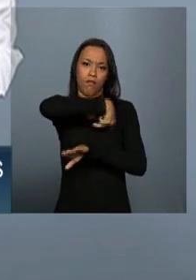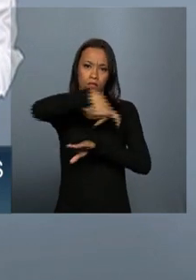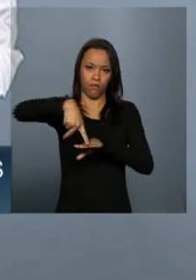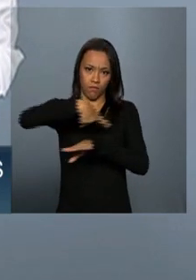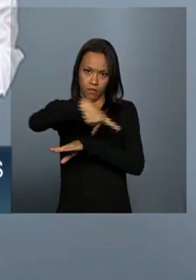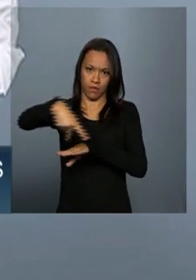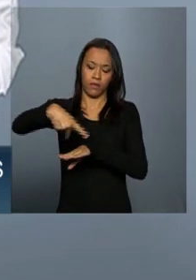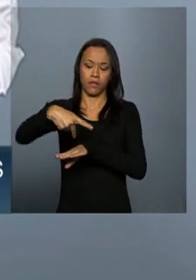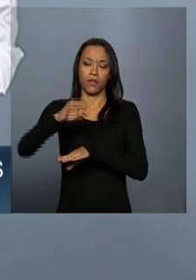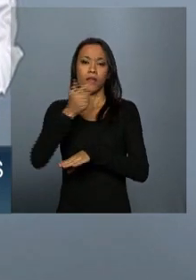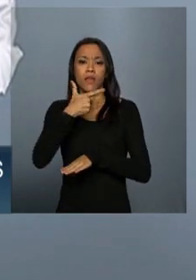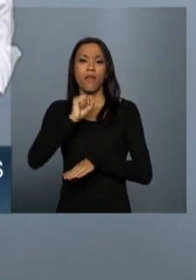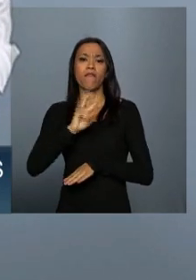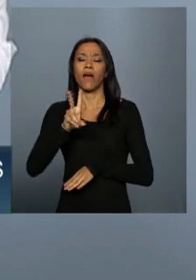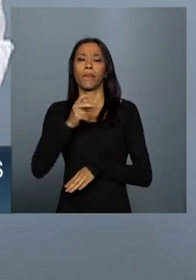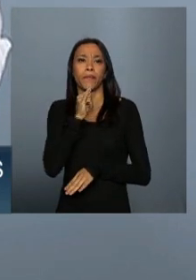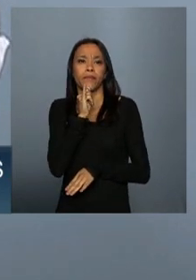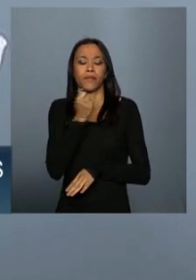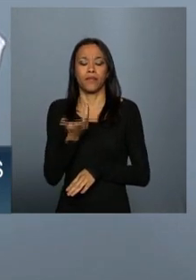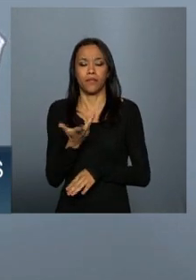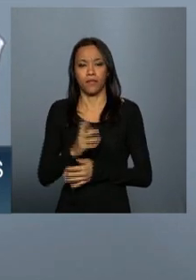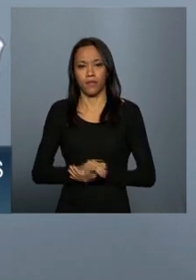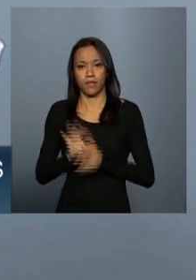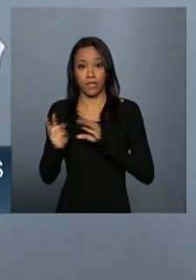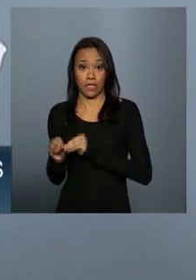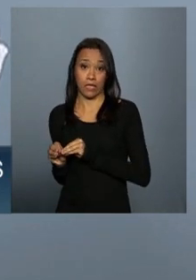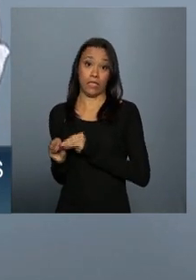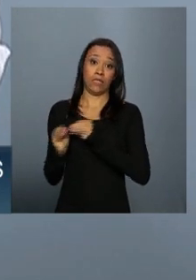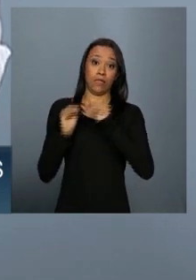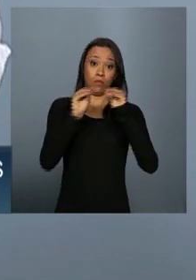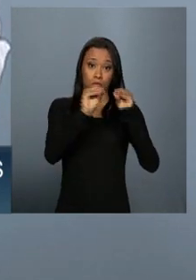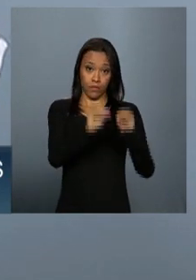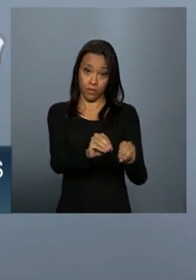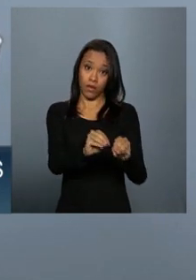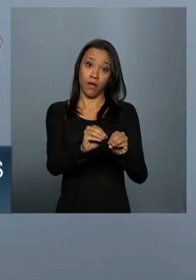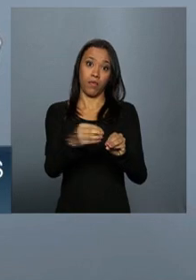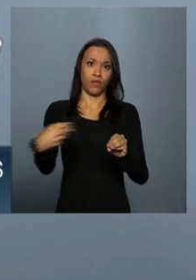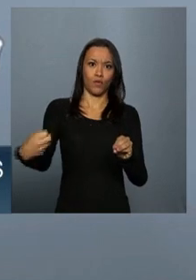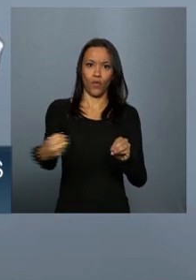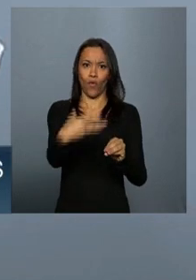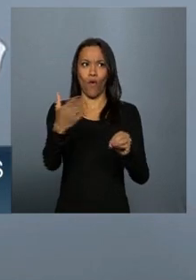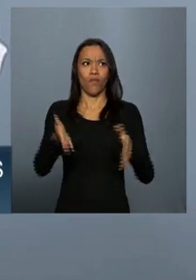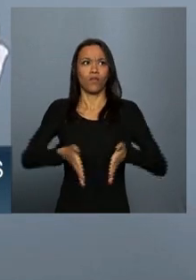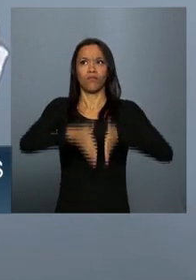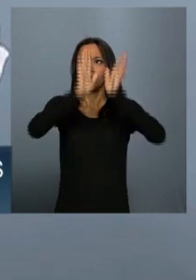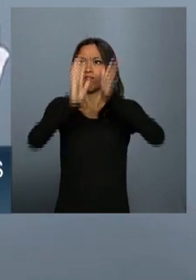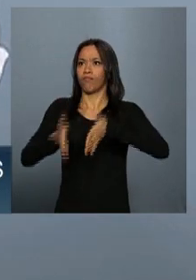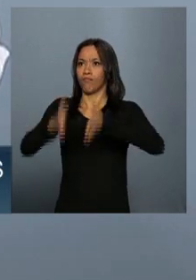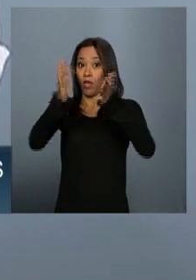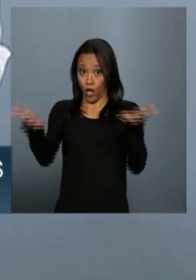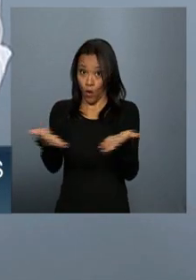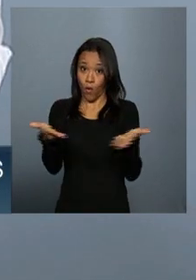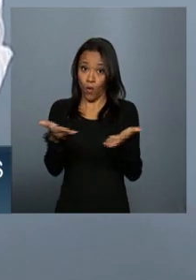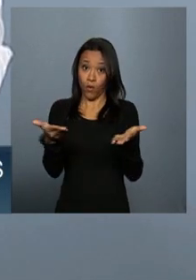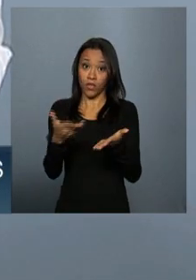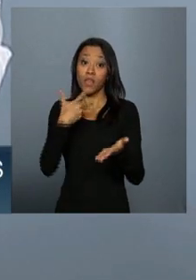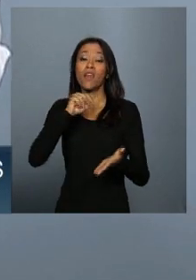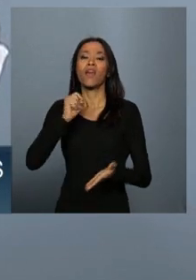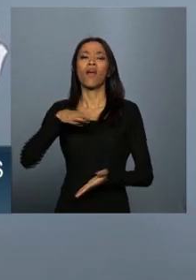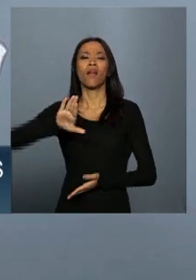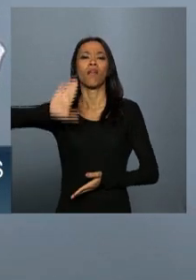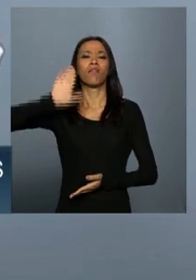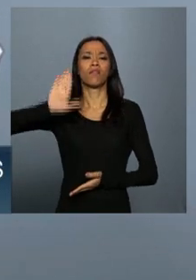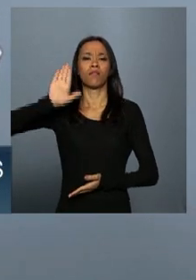vai se mudar para as novas unidades que a presidenta hoje está vindo aqui inaugurar, levanta a mão.